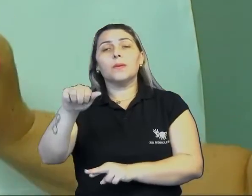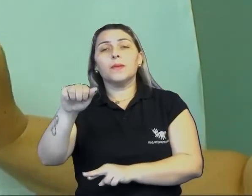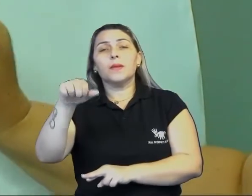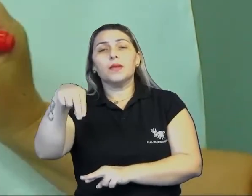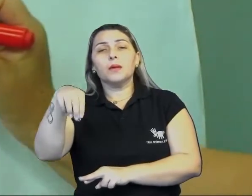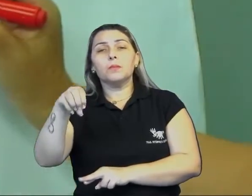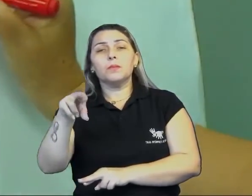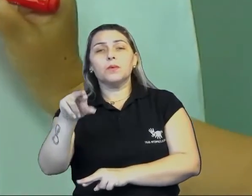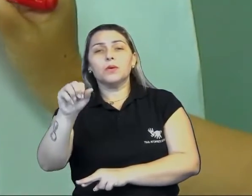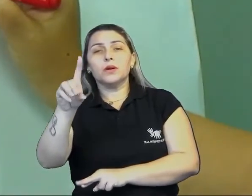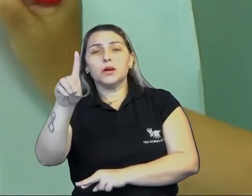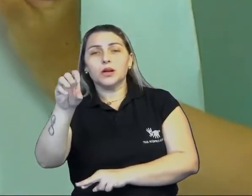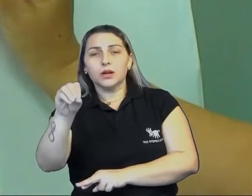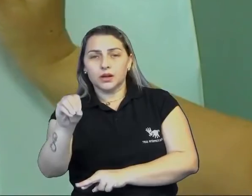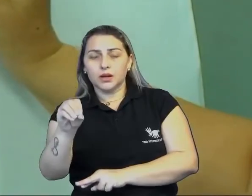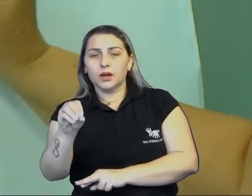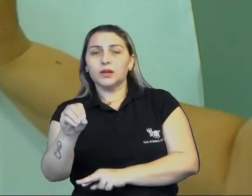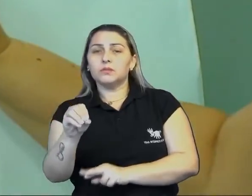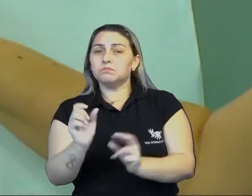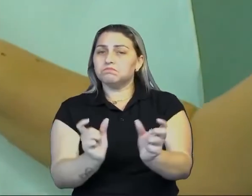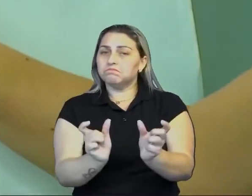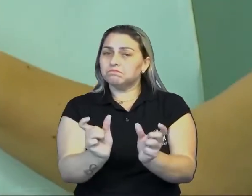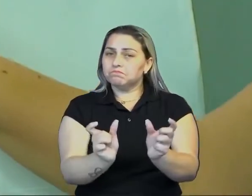Isso mesmo, cuidado com